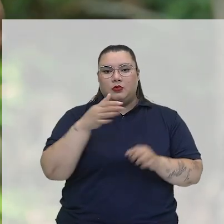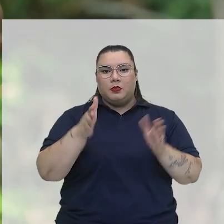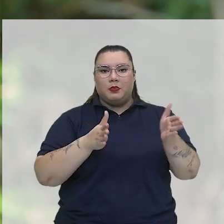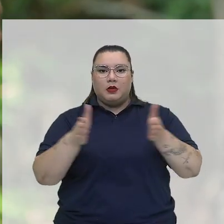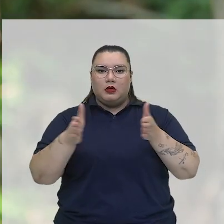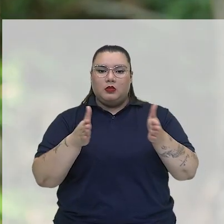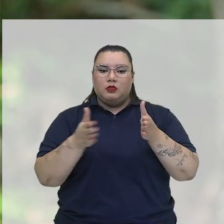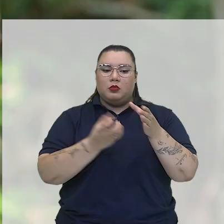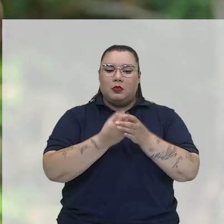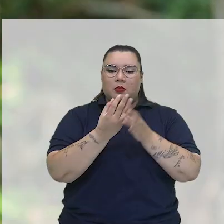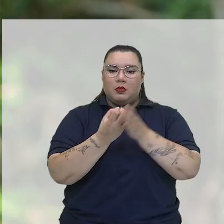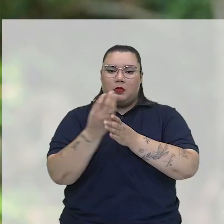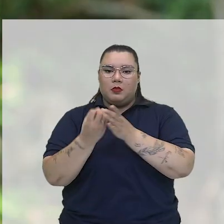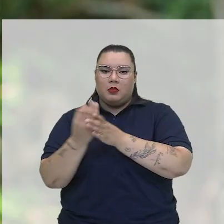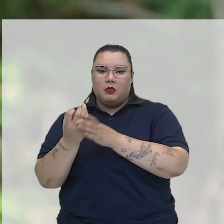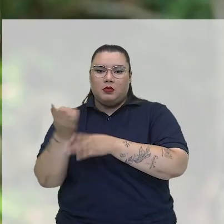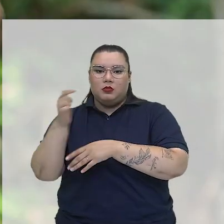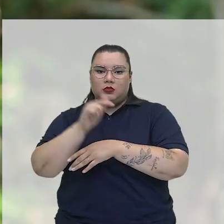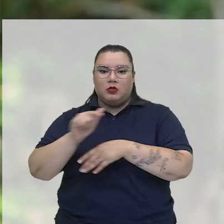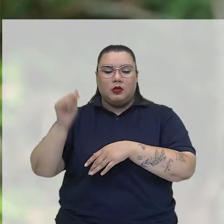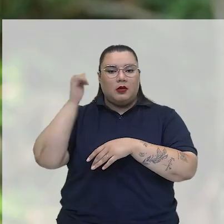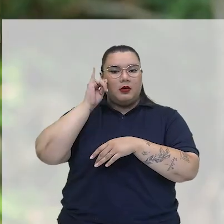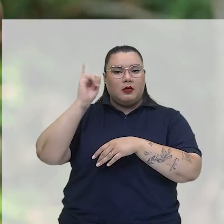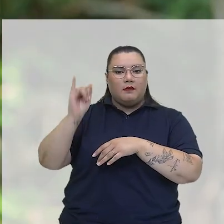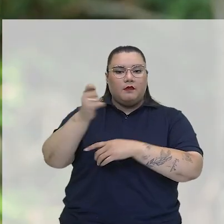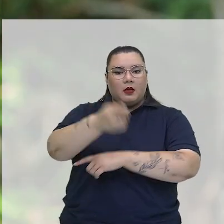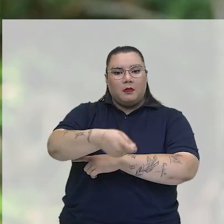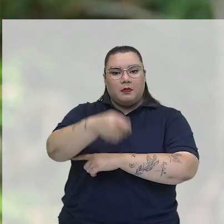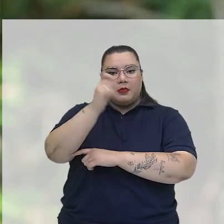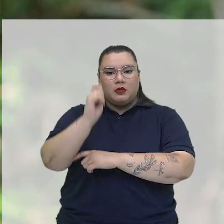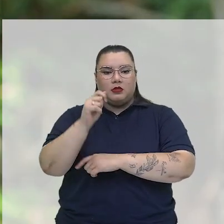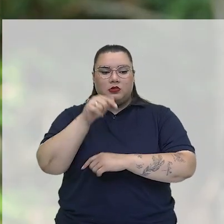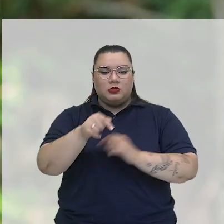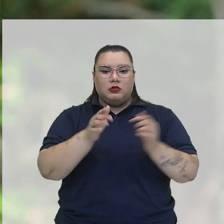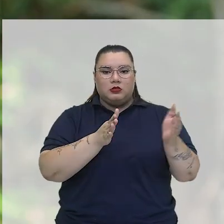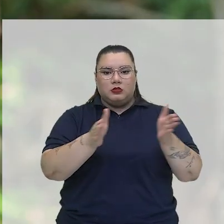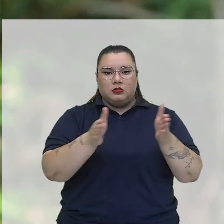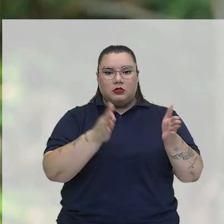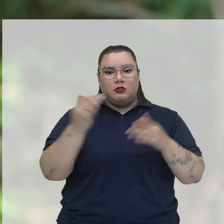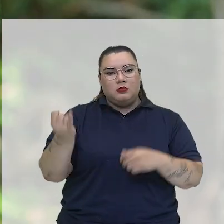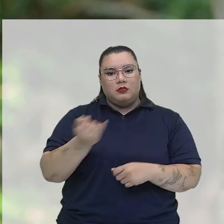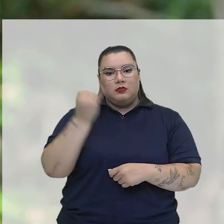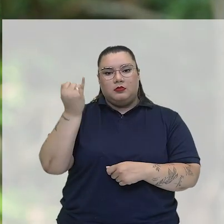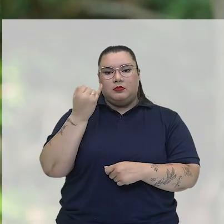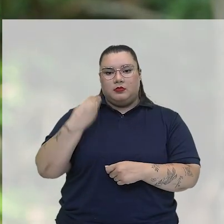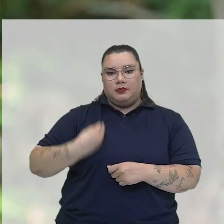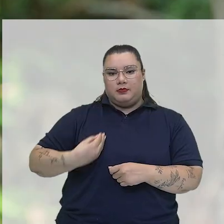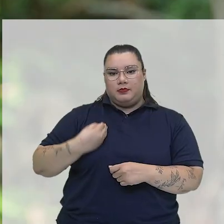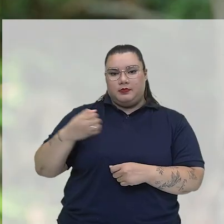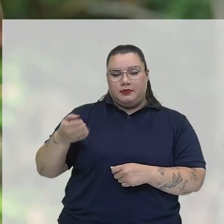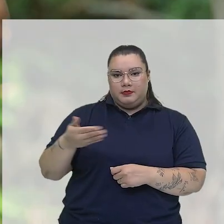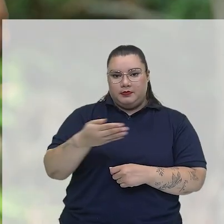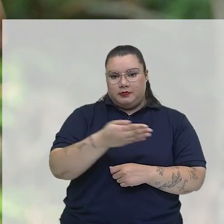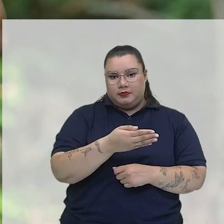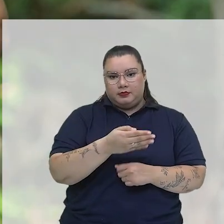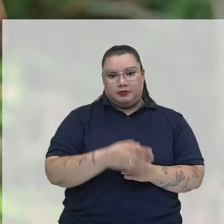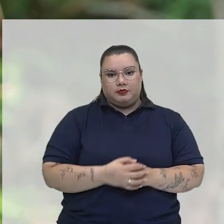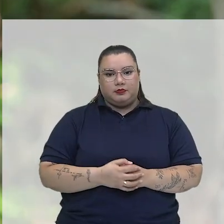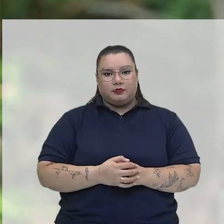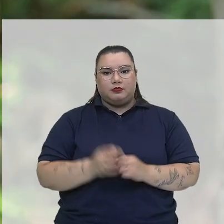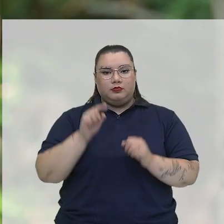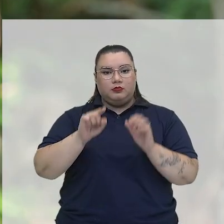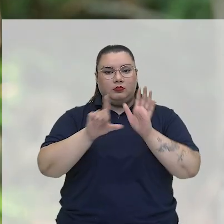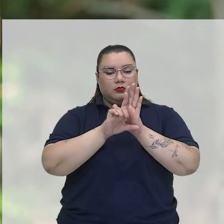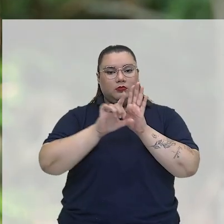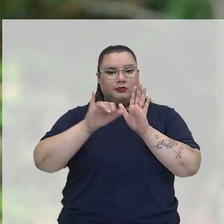reprodução, evitando com que ocorra a pesca nesse período tão importante da vida dos peixes. Essa lei